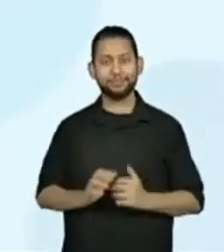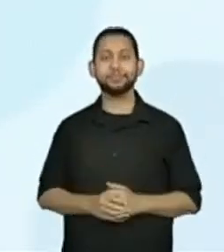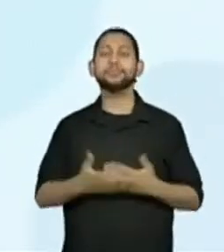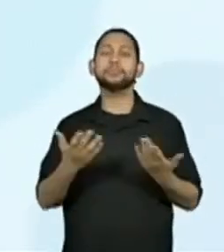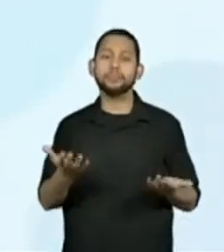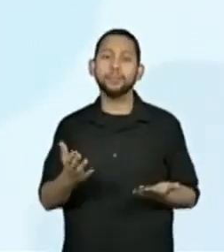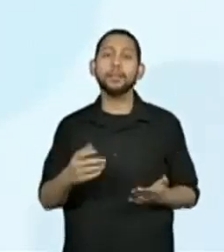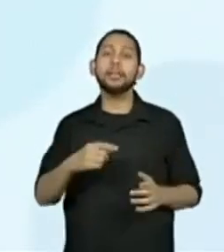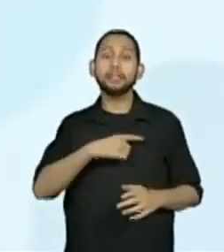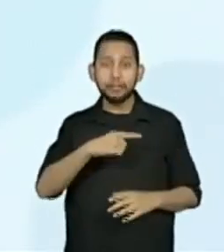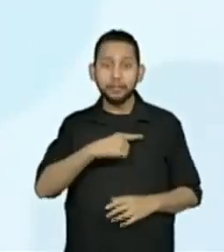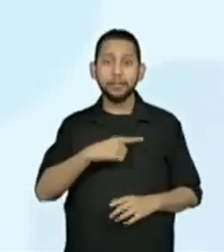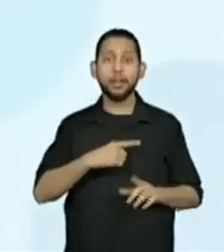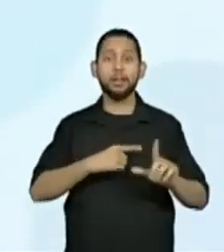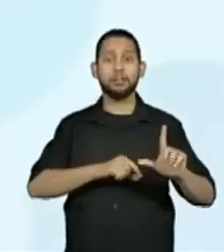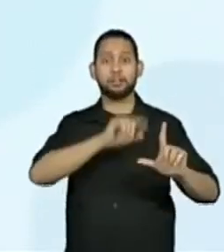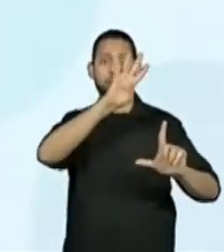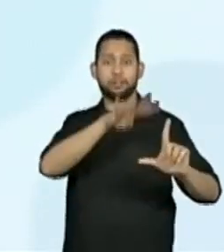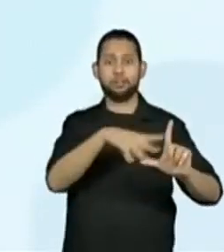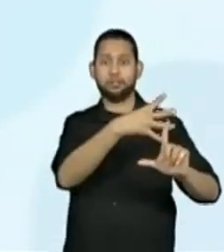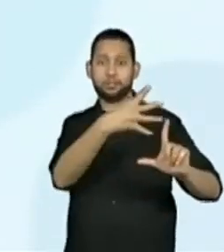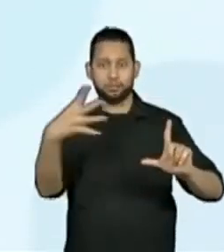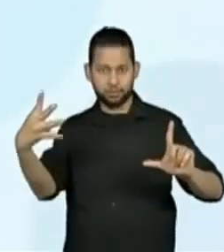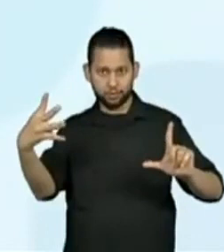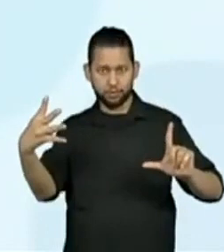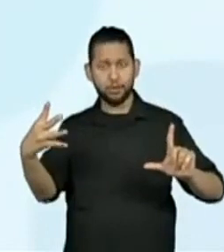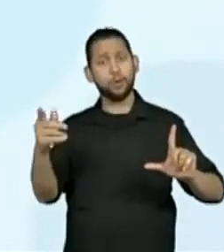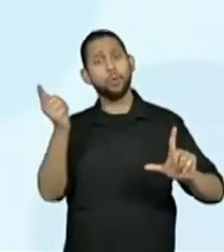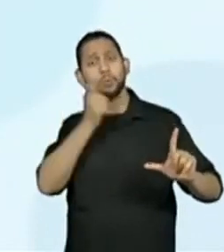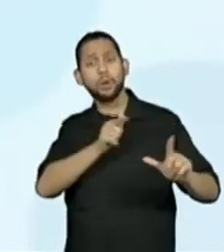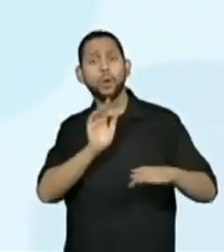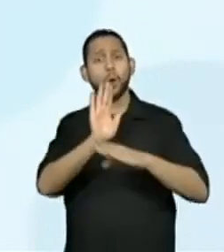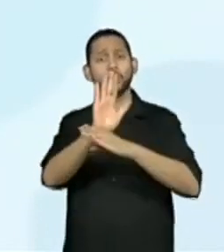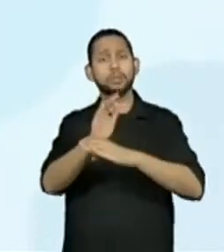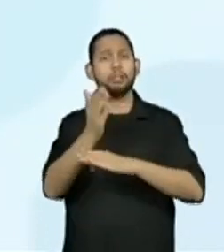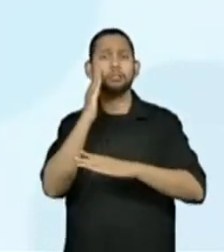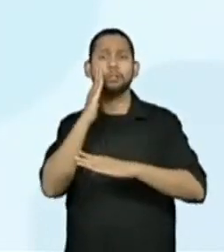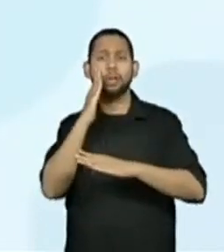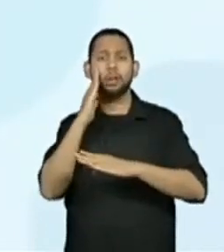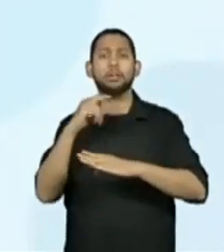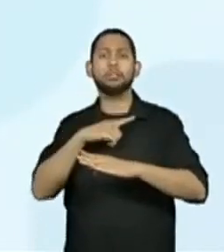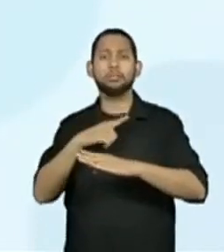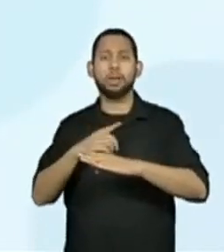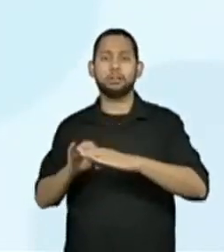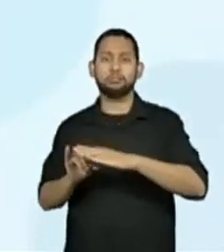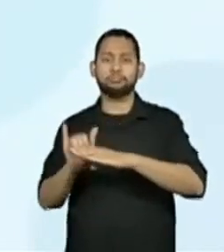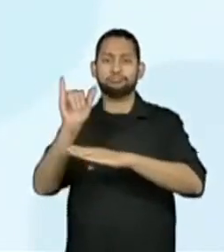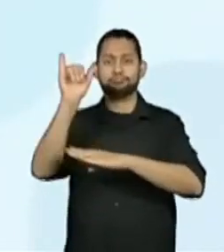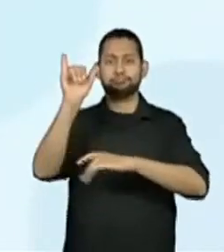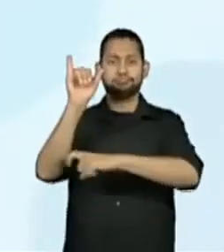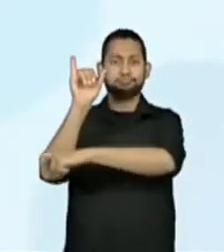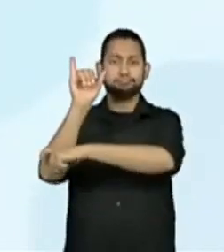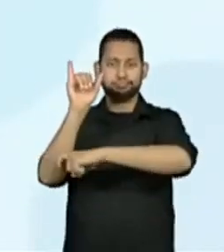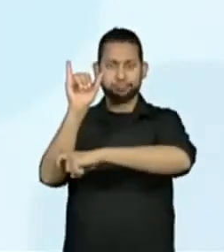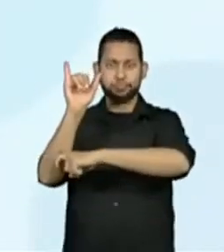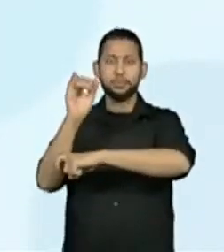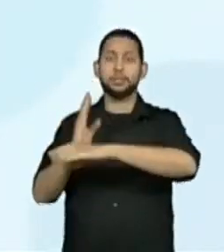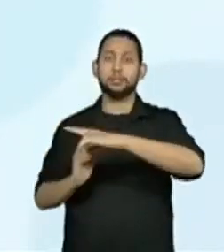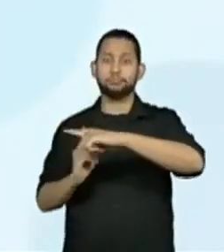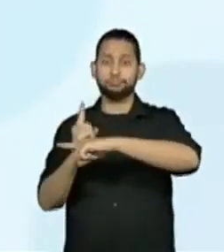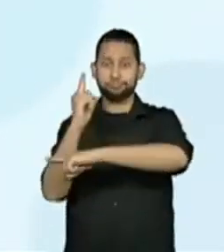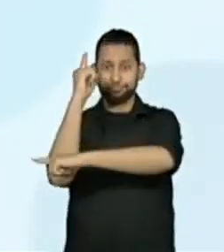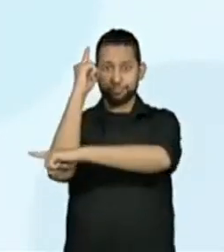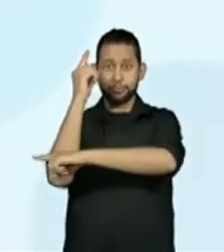a compreender o plano cartesiano. As instruções do jogo são as seguintes. Utilizaremos o plano cartesiano, o primeiro